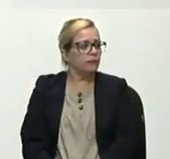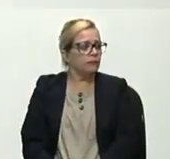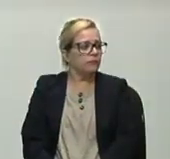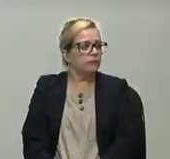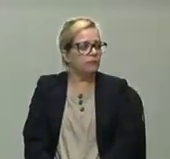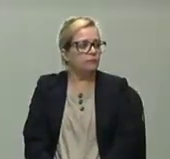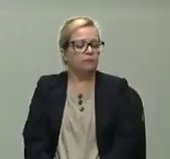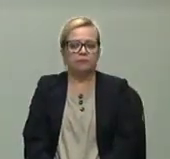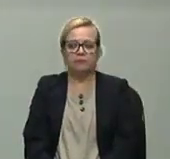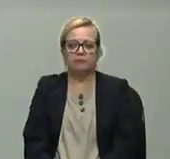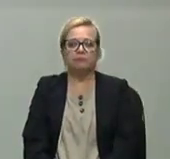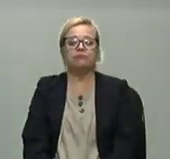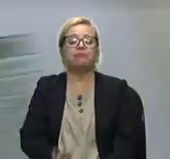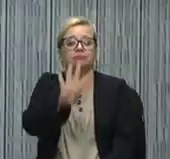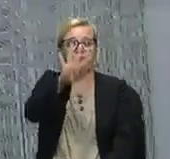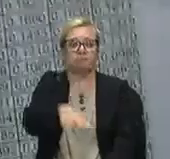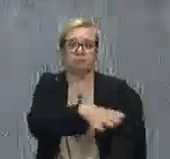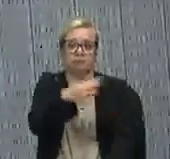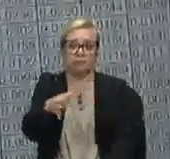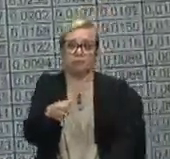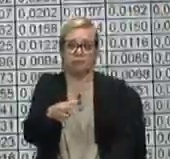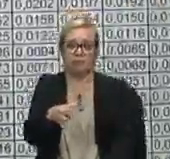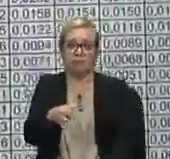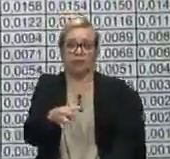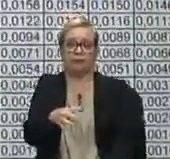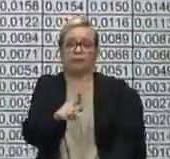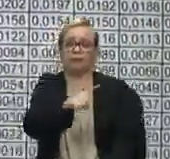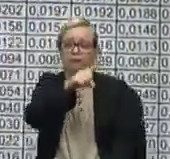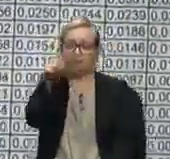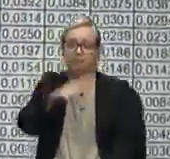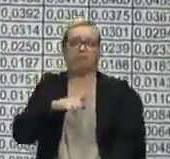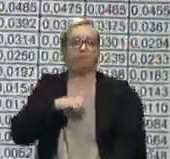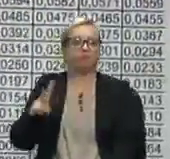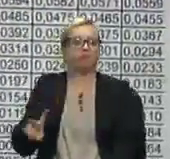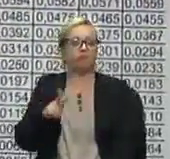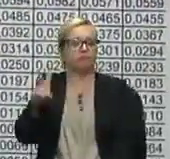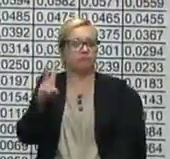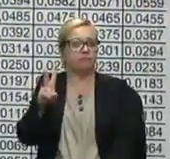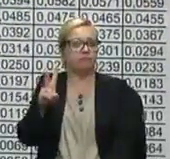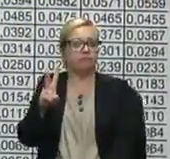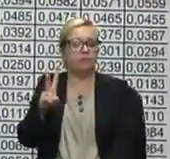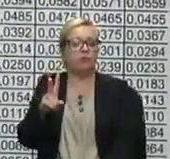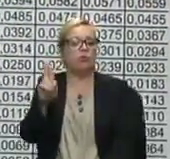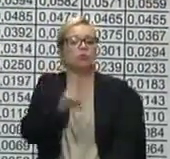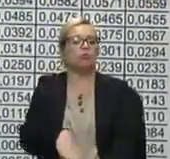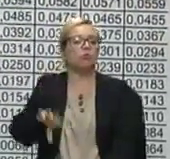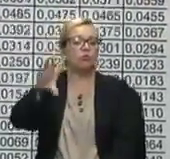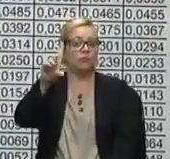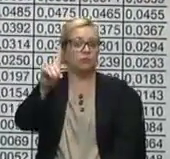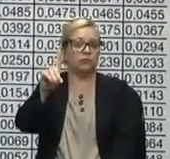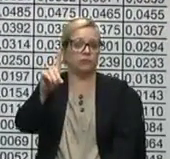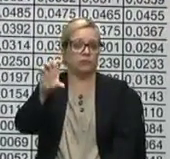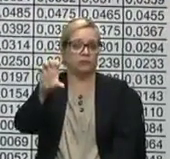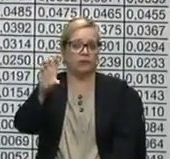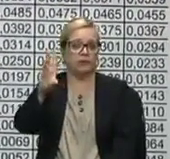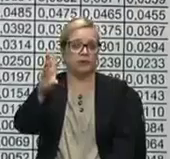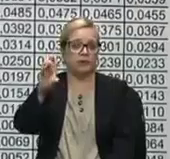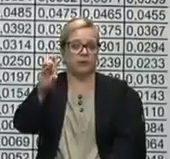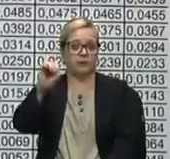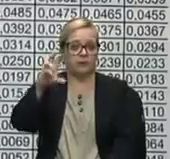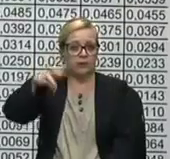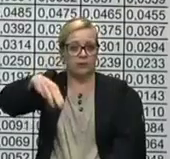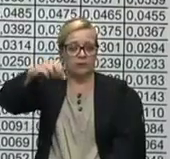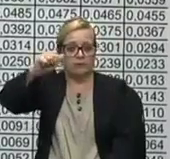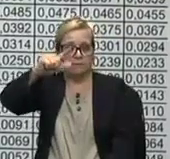Então, a tabela Z, ela realmente apresenta valores decimais. Essa tabela é para a